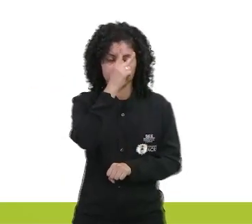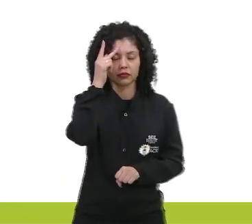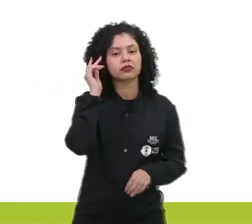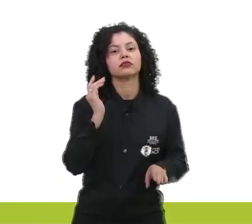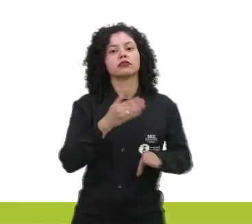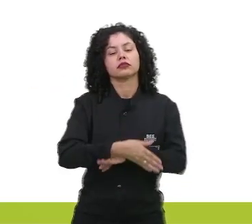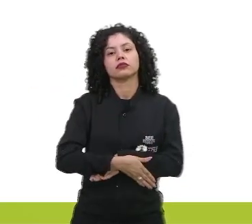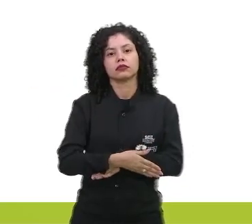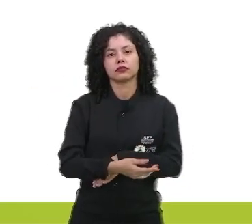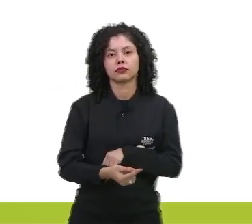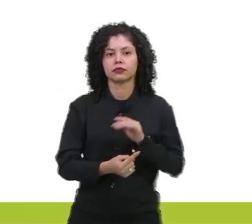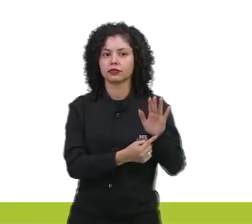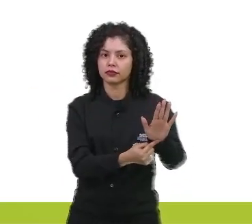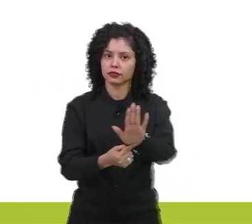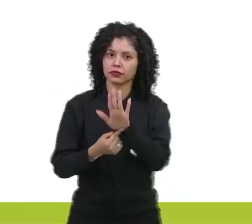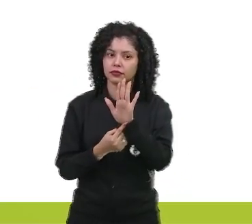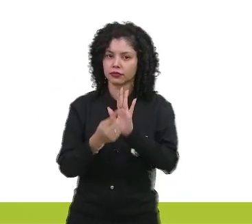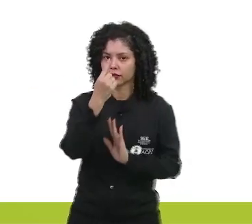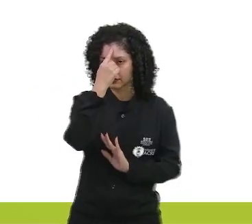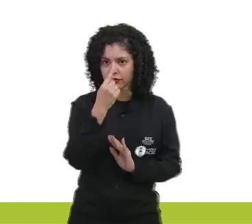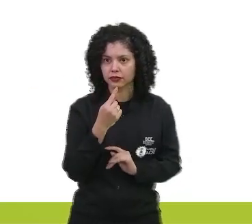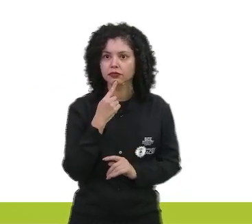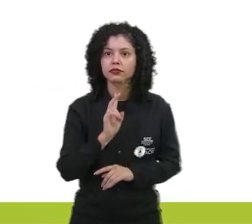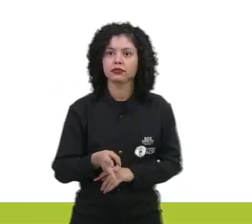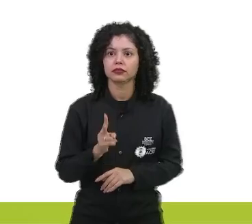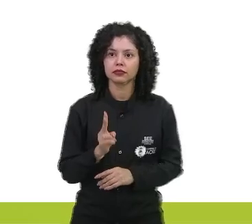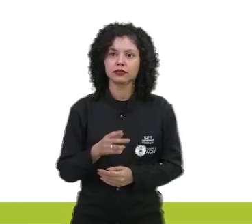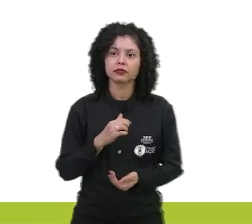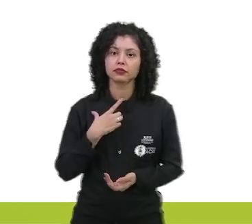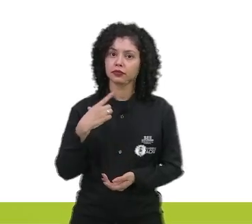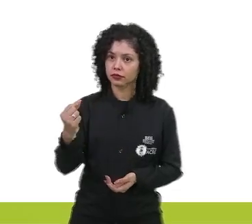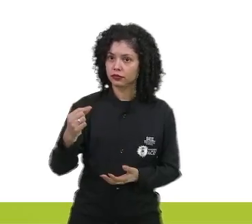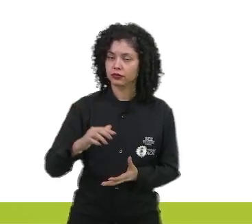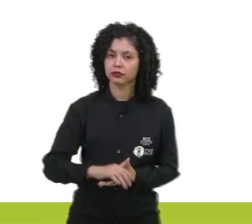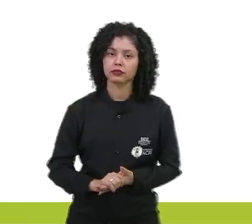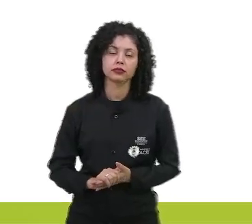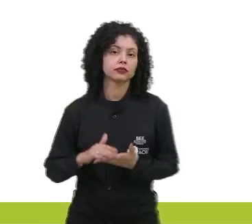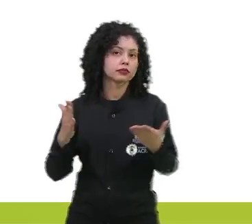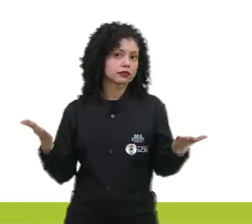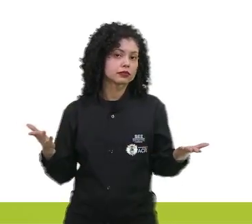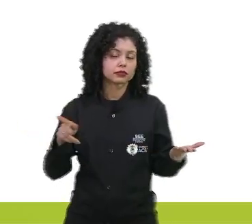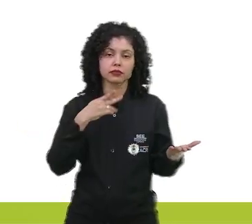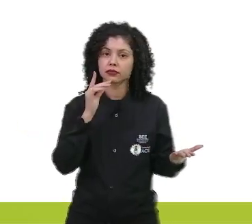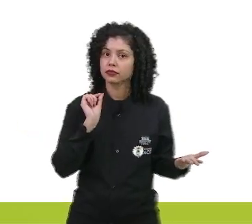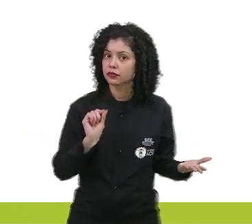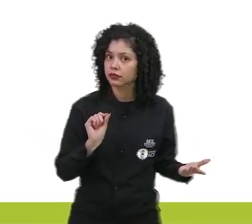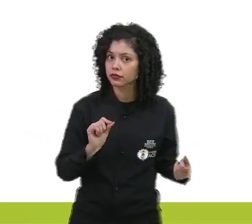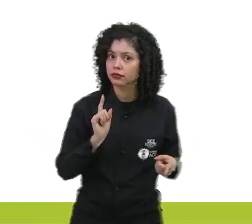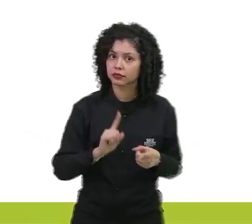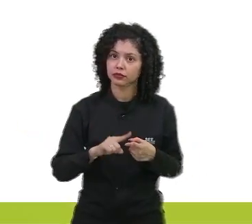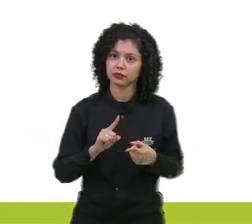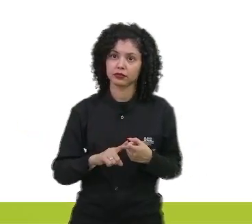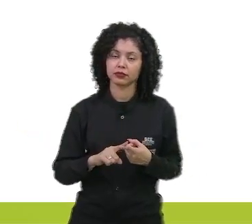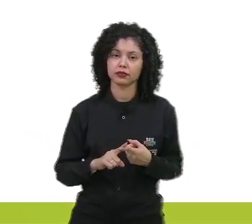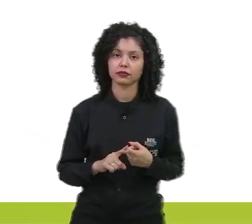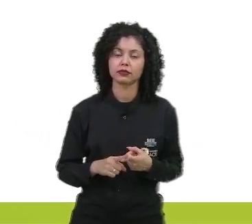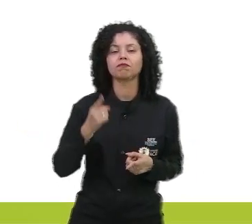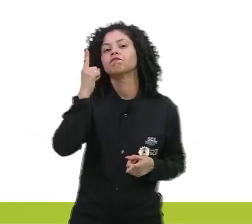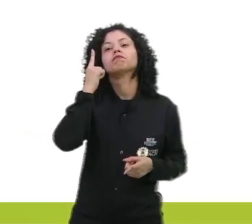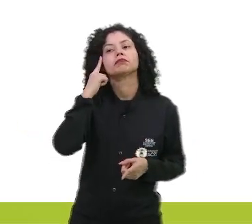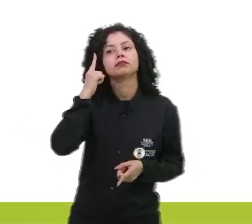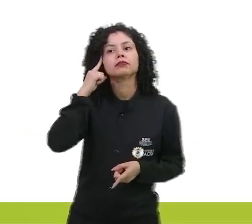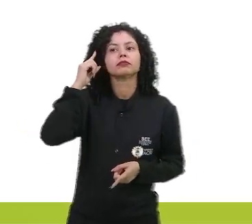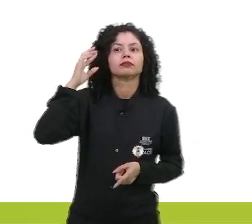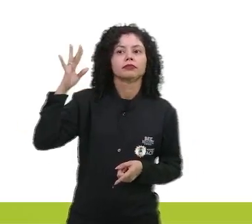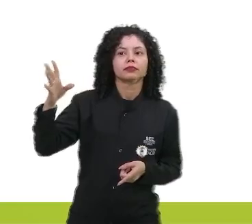entre nas minhas exposições não seja a mesma ao sair. Justamente ele fala isso por conta da